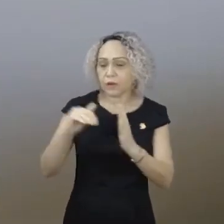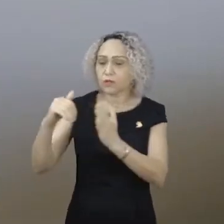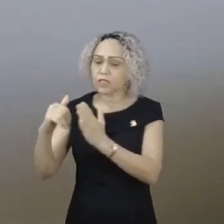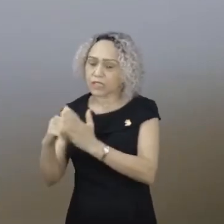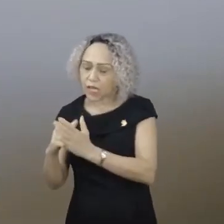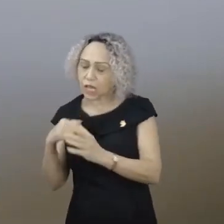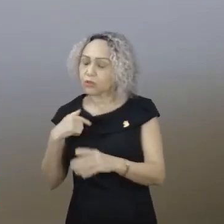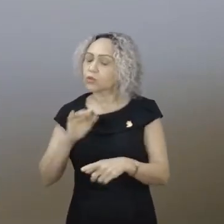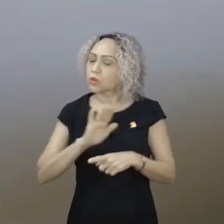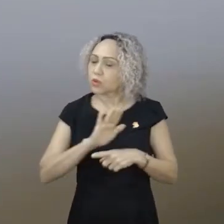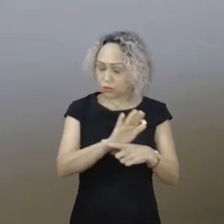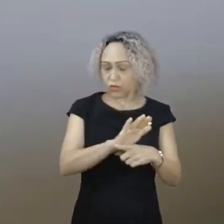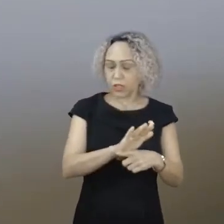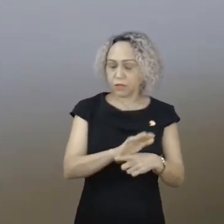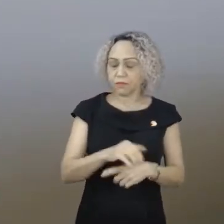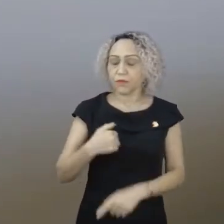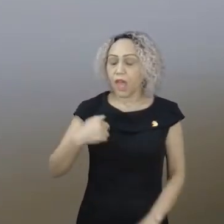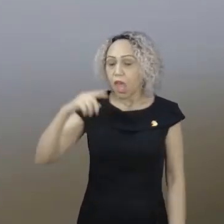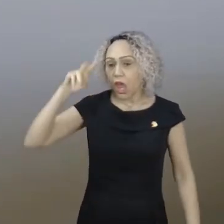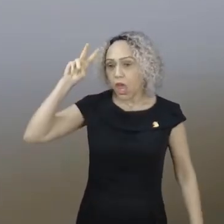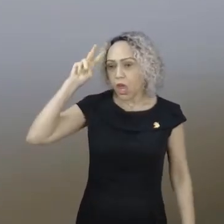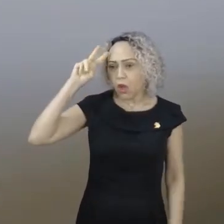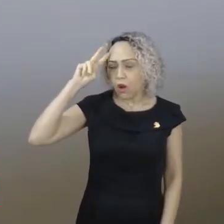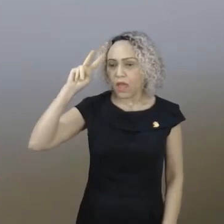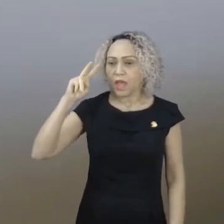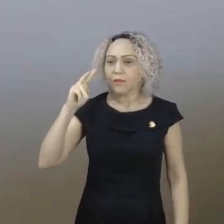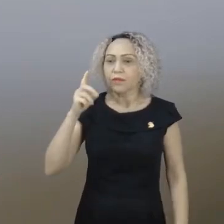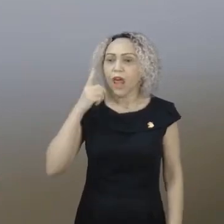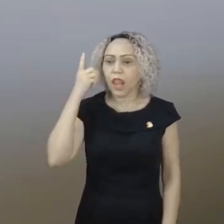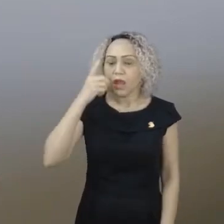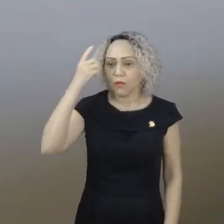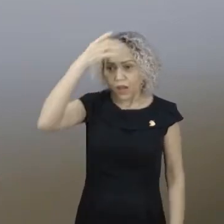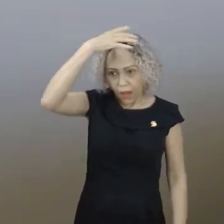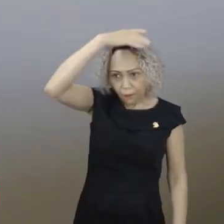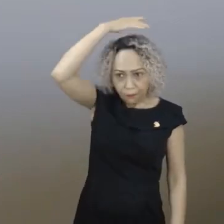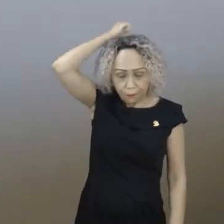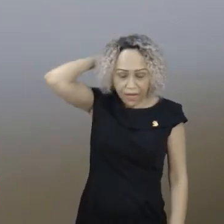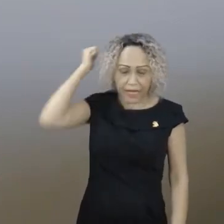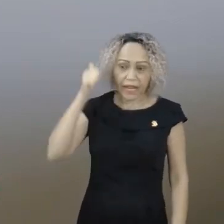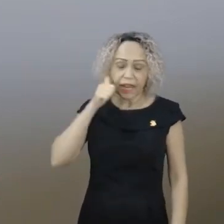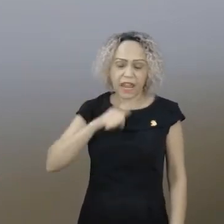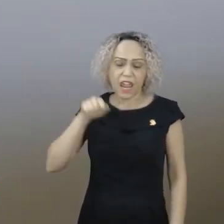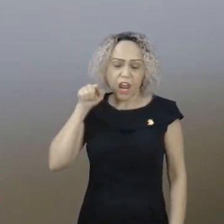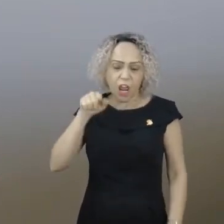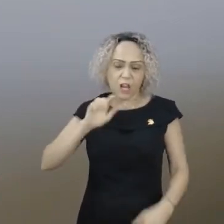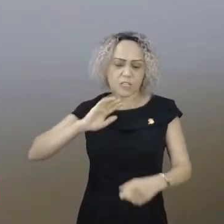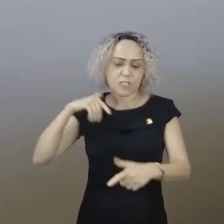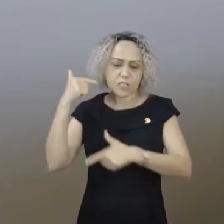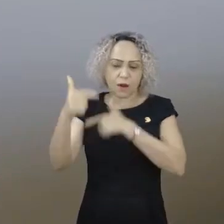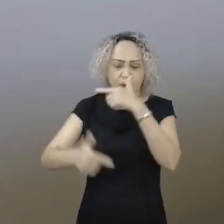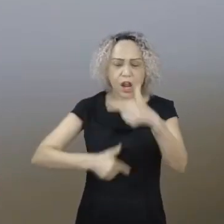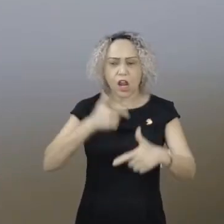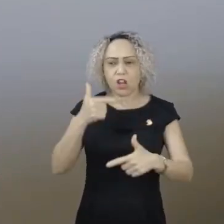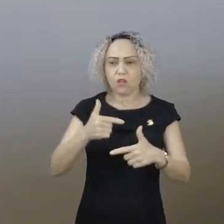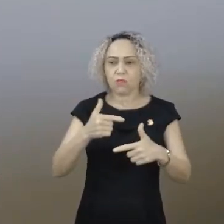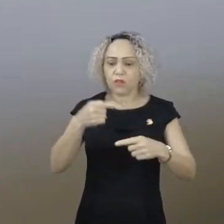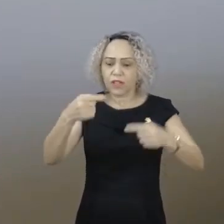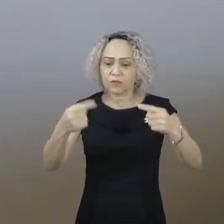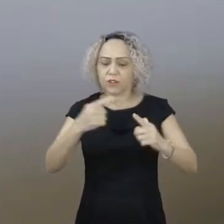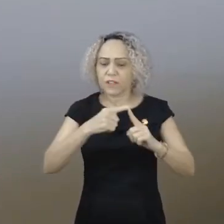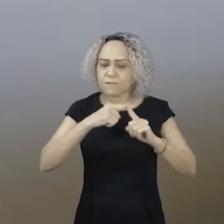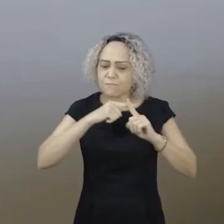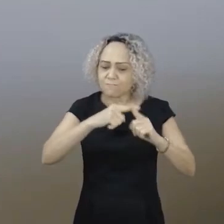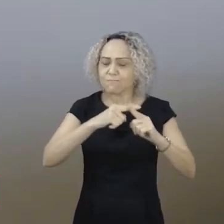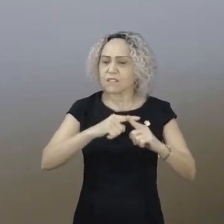Bené, que continua magnífico, né? Nas políticas afirmativas, e com isso avançamos,